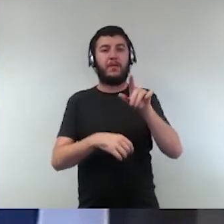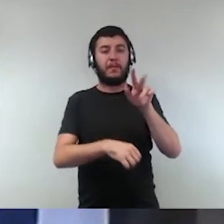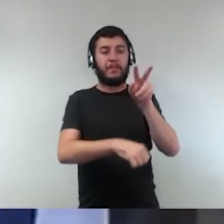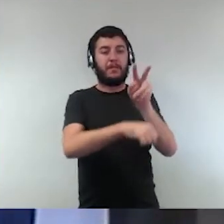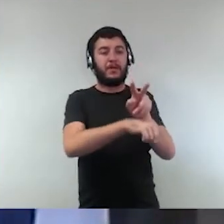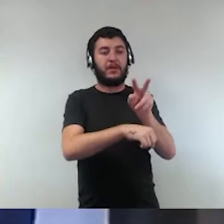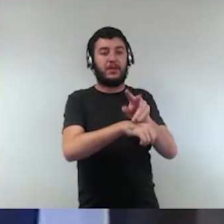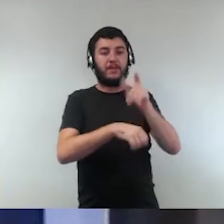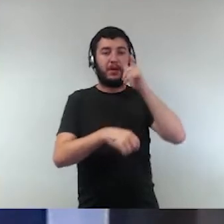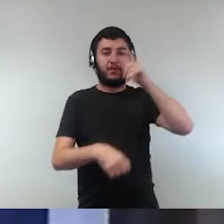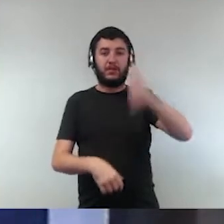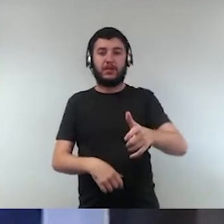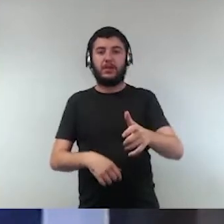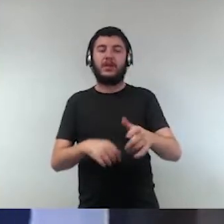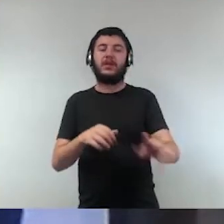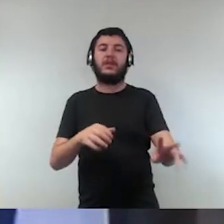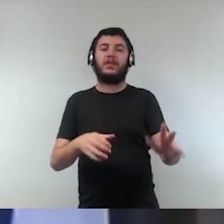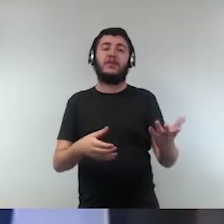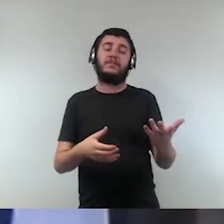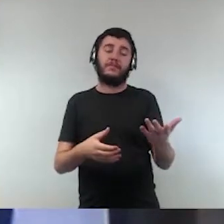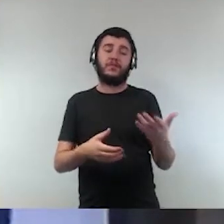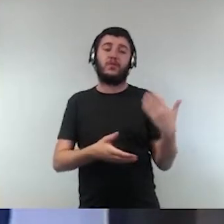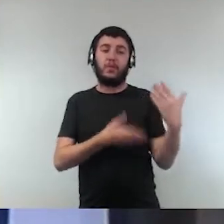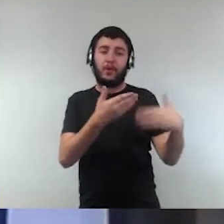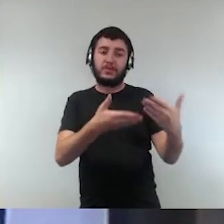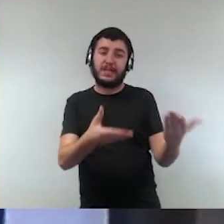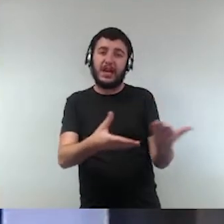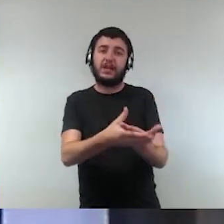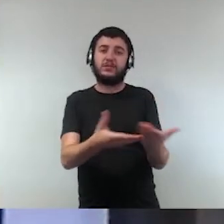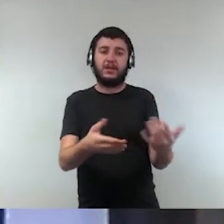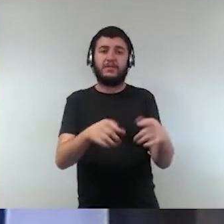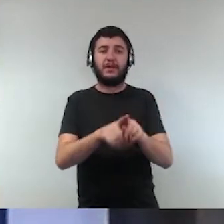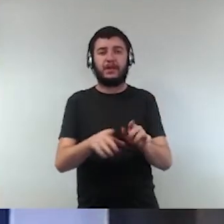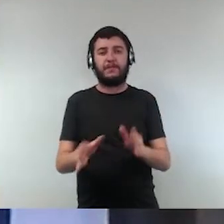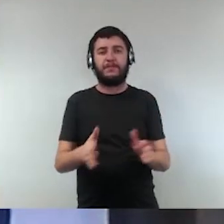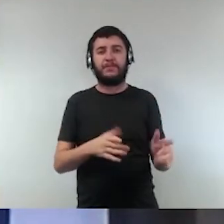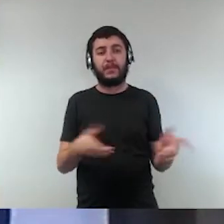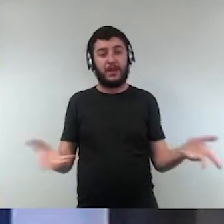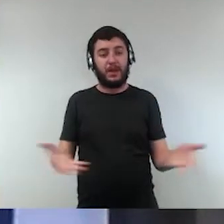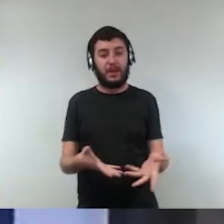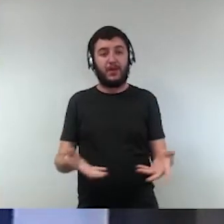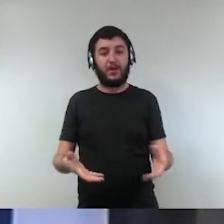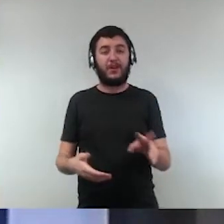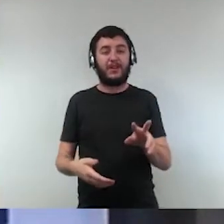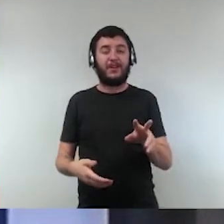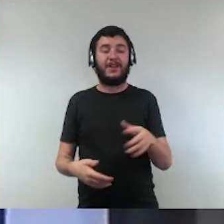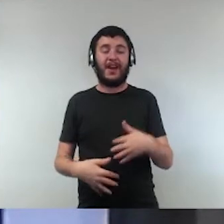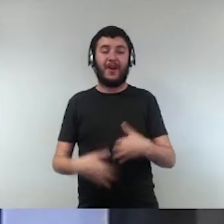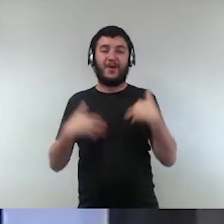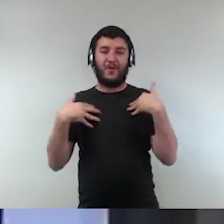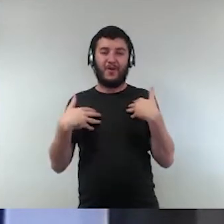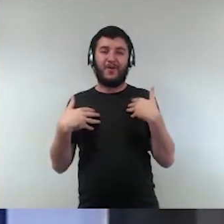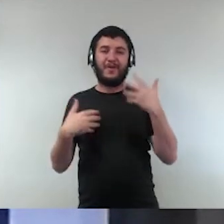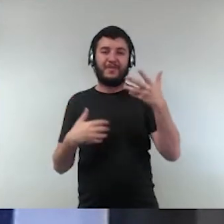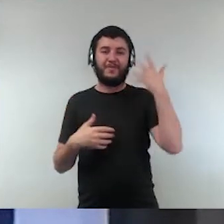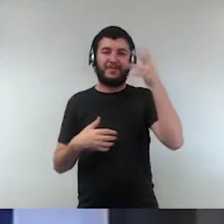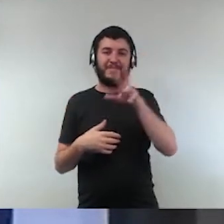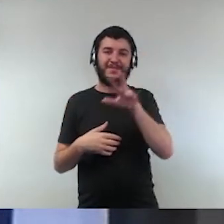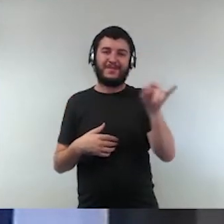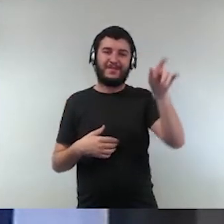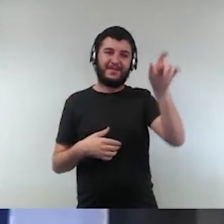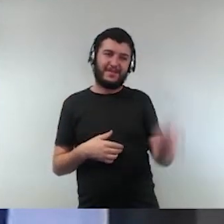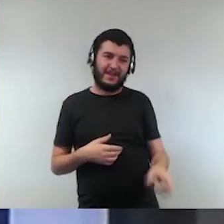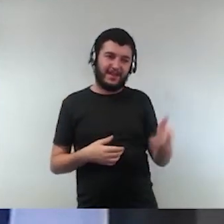o interesse do processo. Então, eu vou ter o prazer e a honra de passar a palavra, então, para a